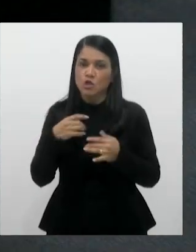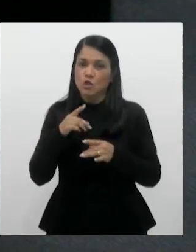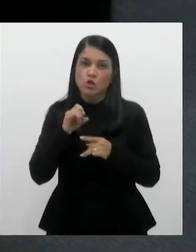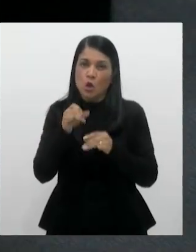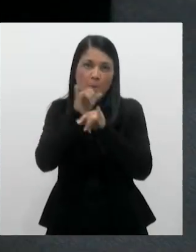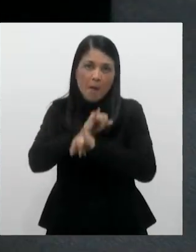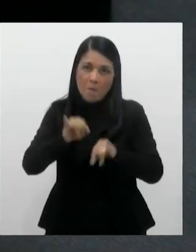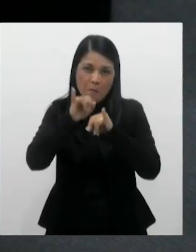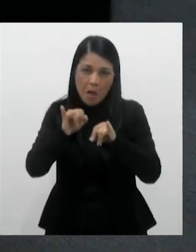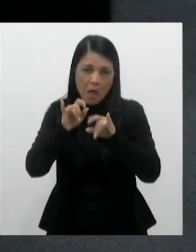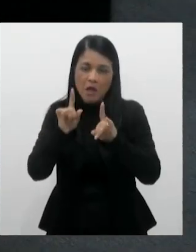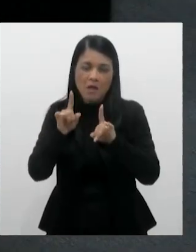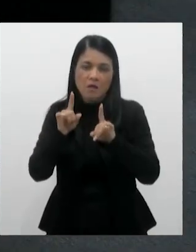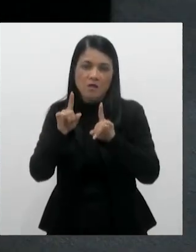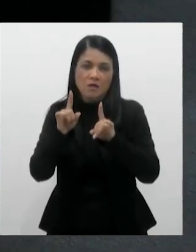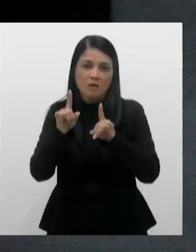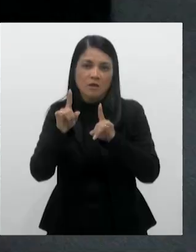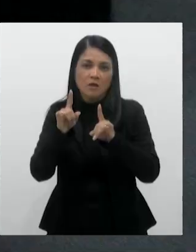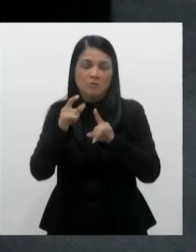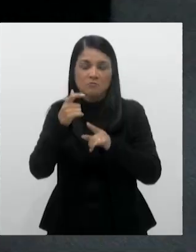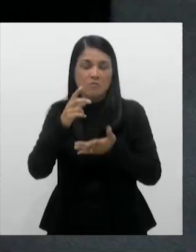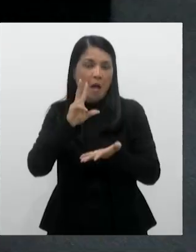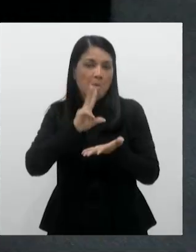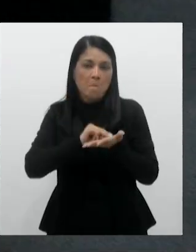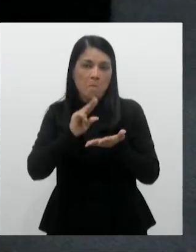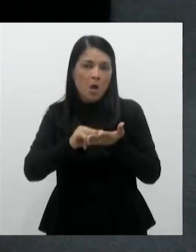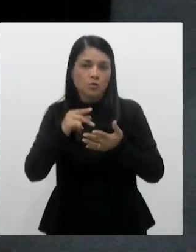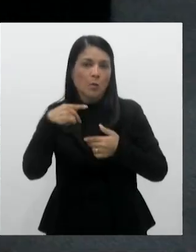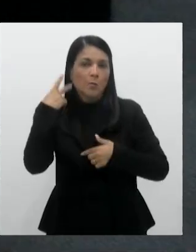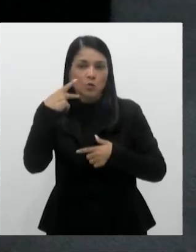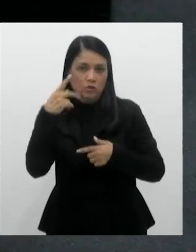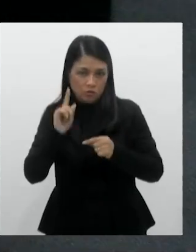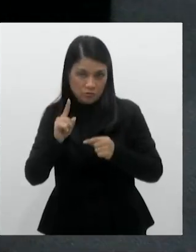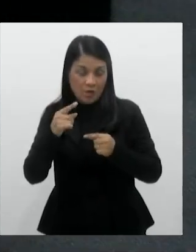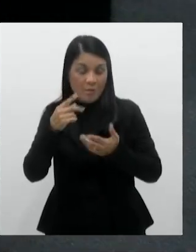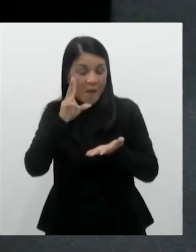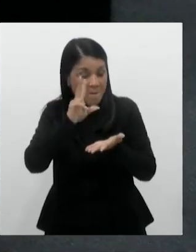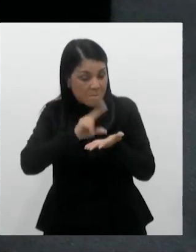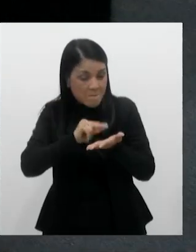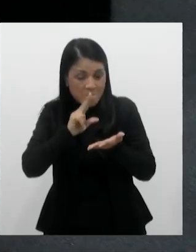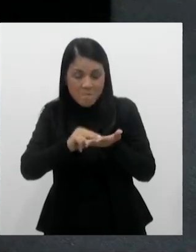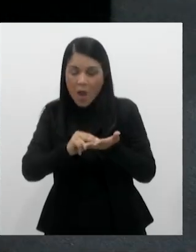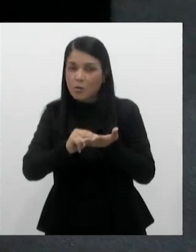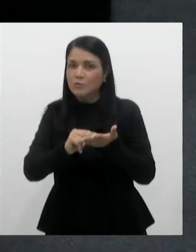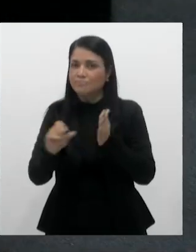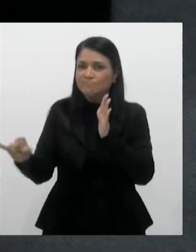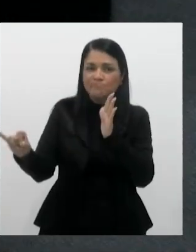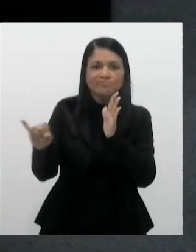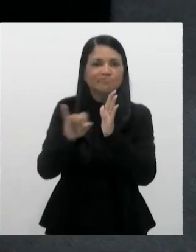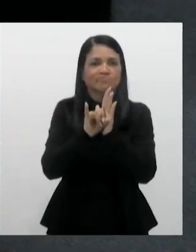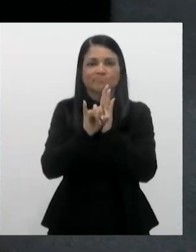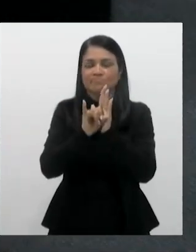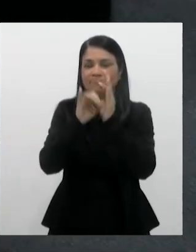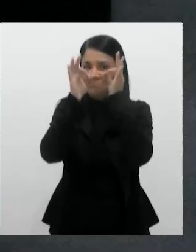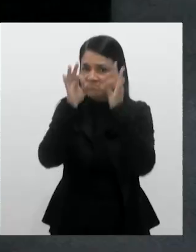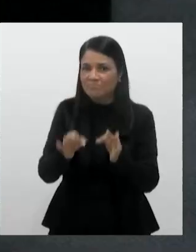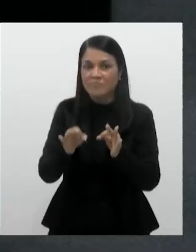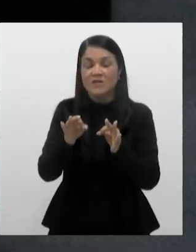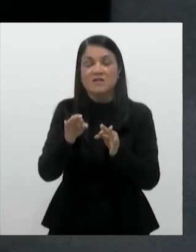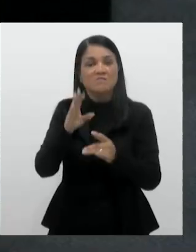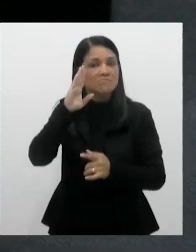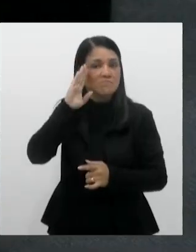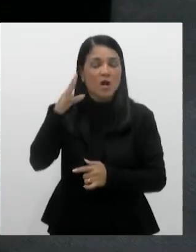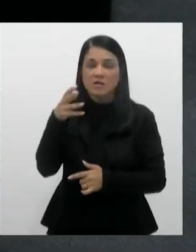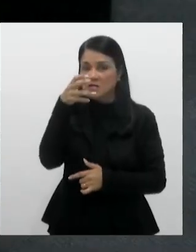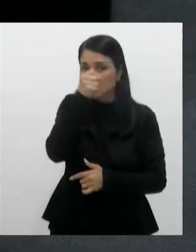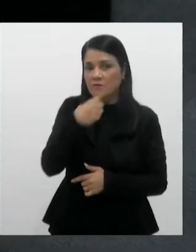só especificamente enquanto uma pauta política, mas é uma pauta identitária e, principalmente, uma questão de salvaguardar a